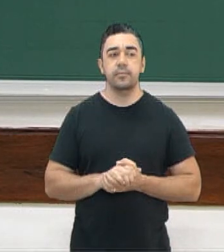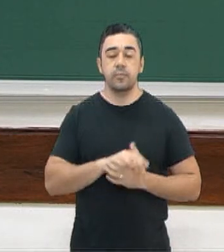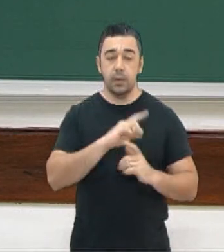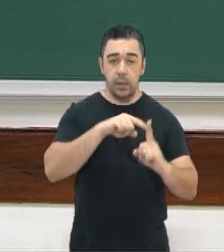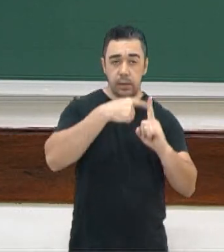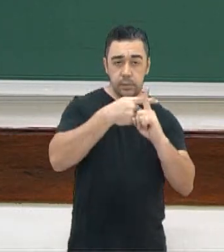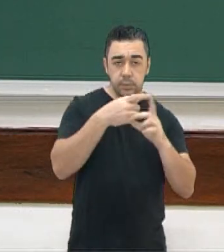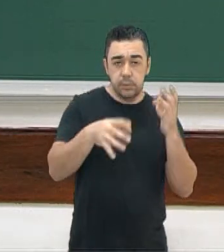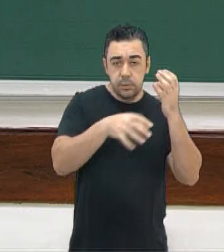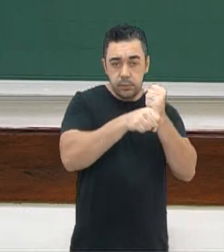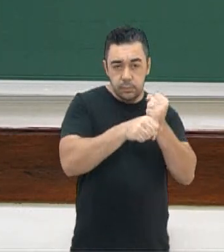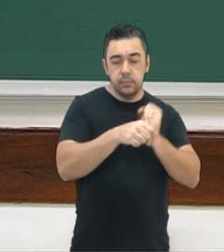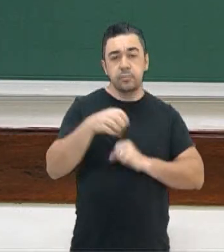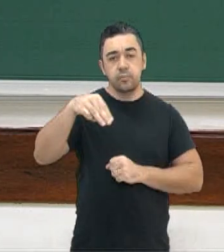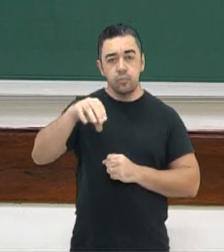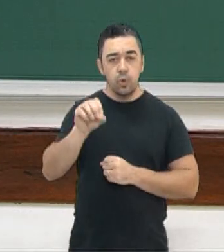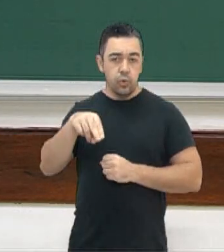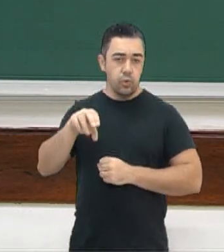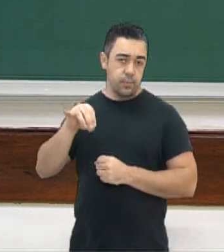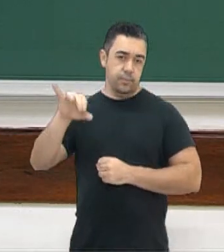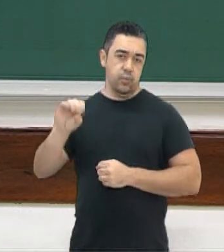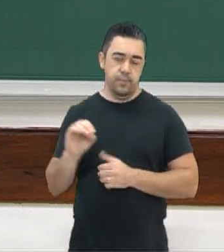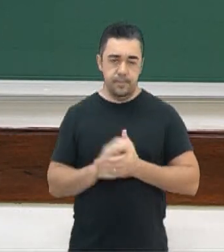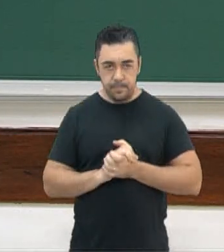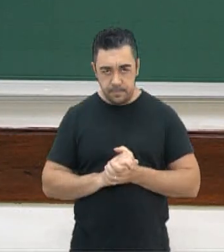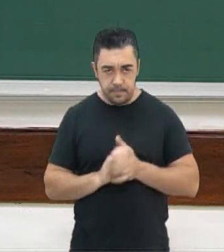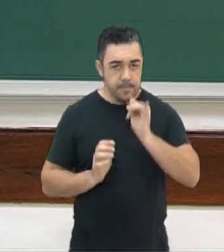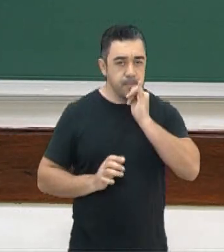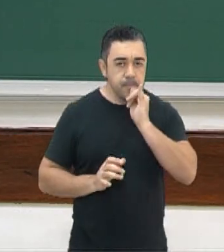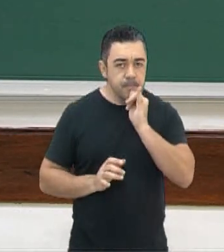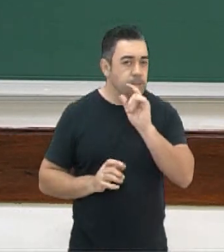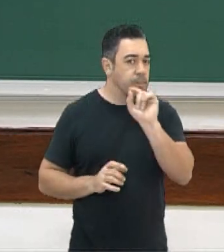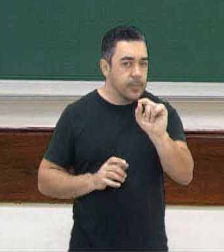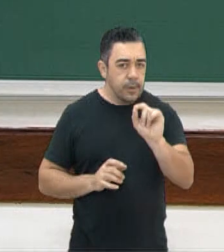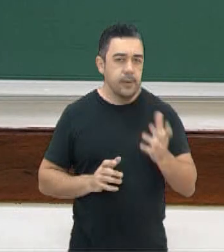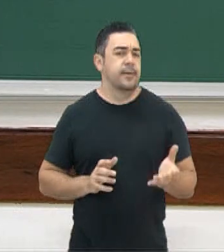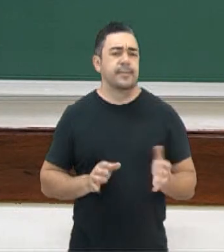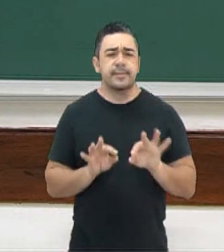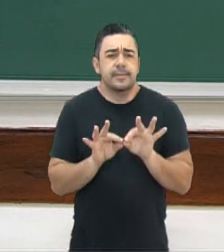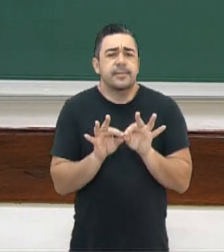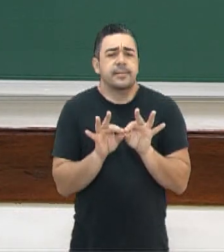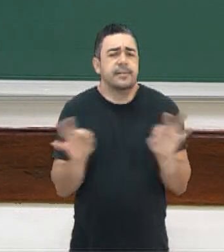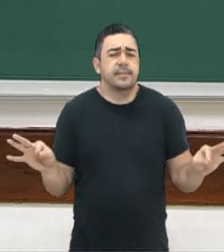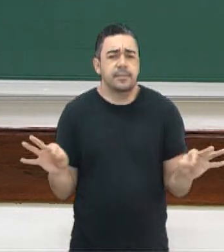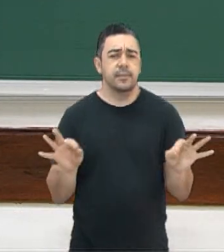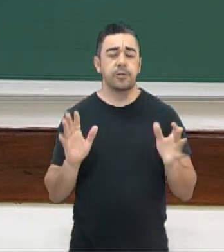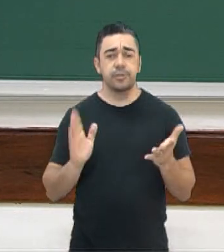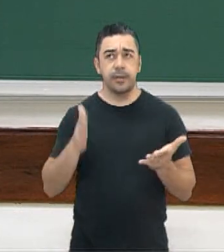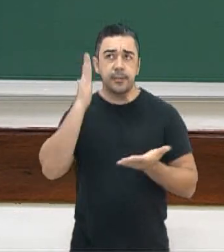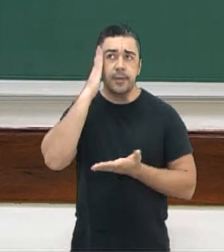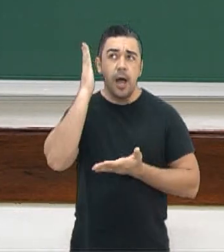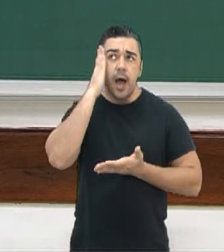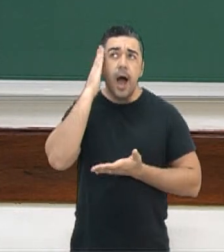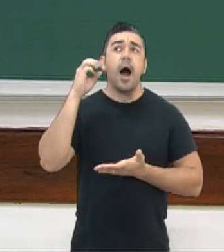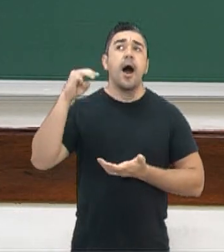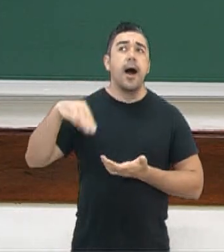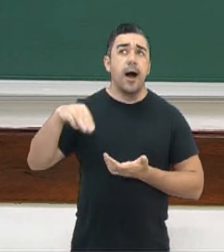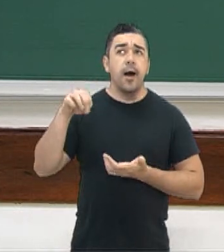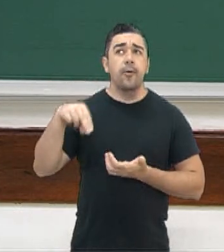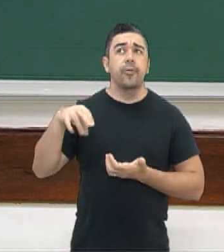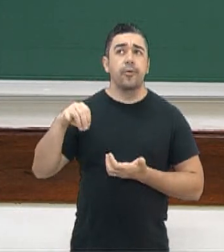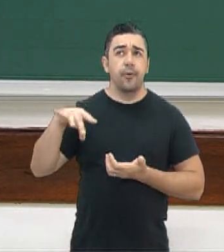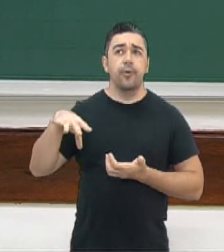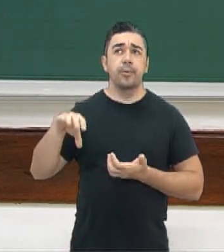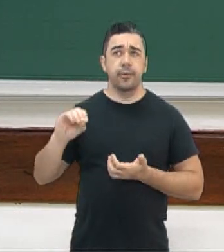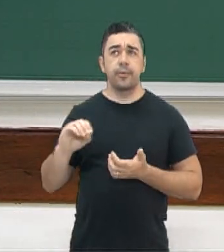Adição algébrica de monômios. Vejam, isso daqui é uma coisa bem simples. Se eu já sei o que é um monômio, se eu já sei quem